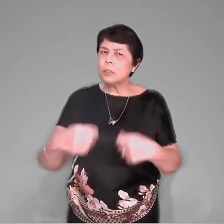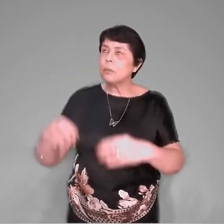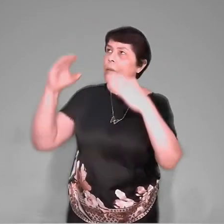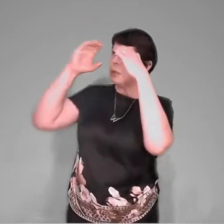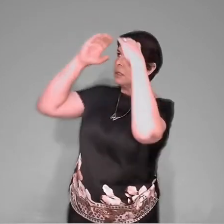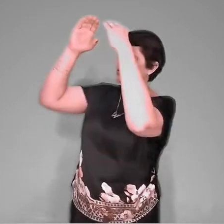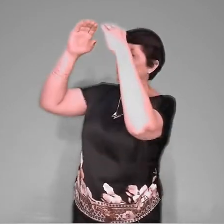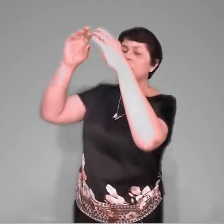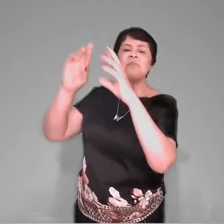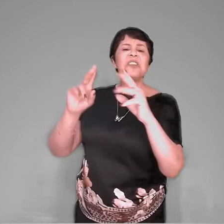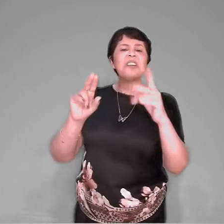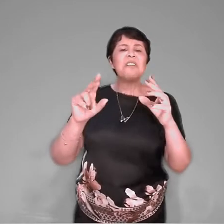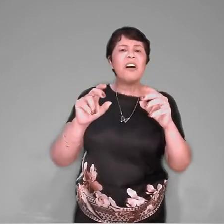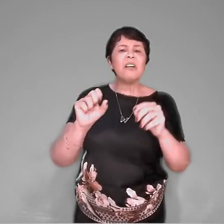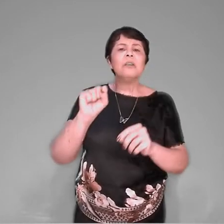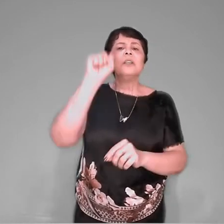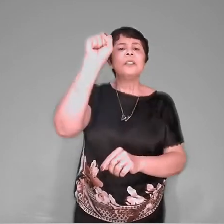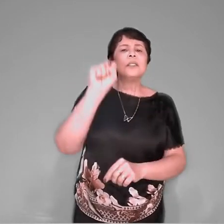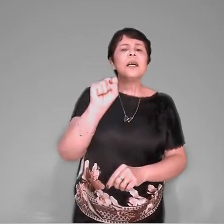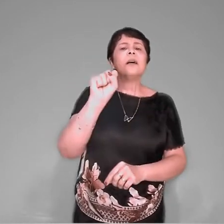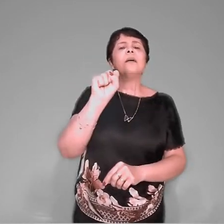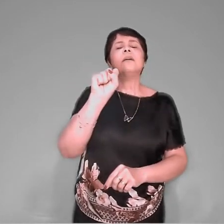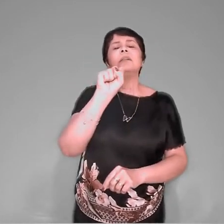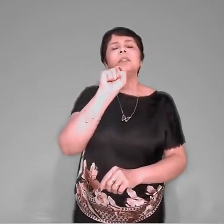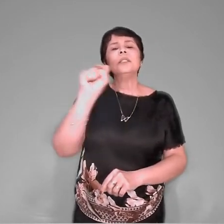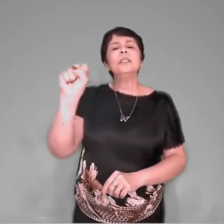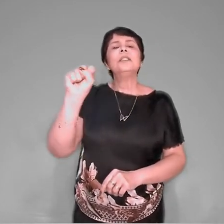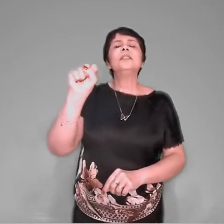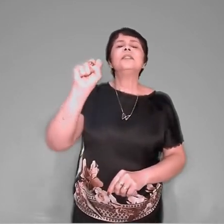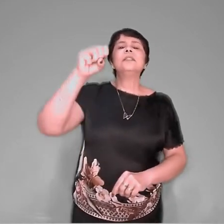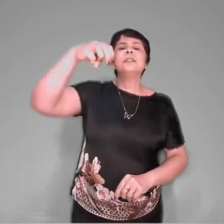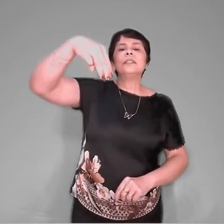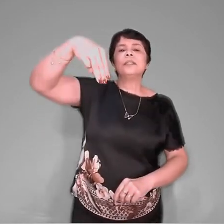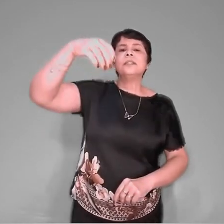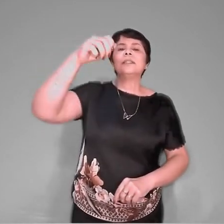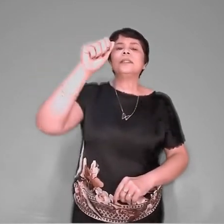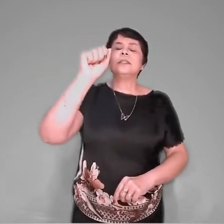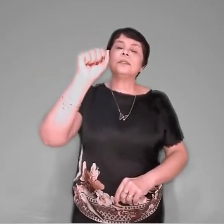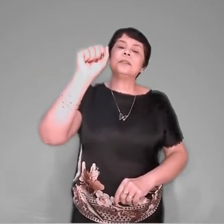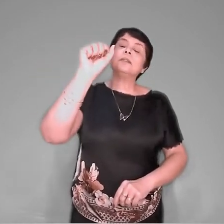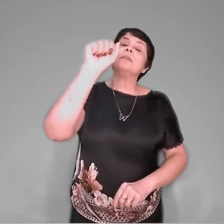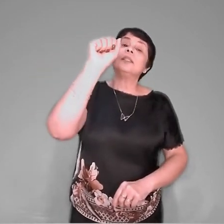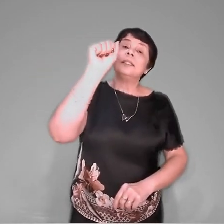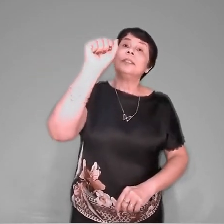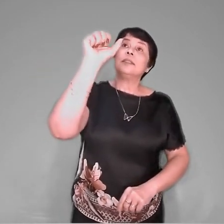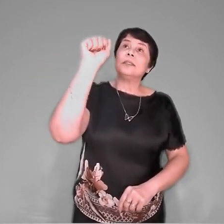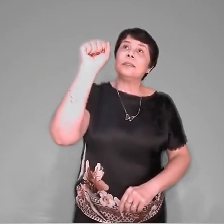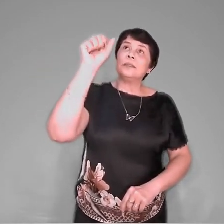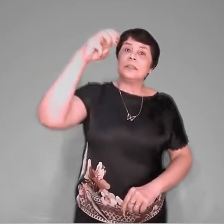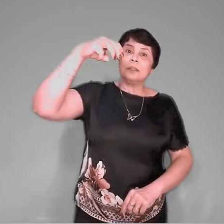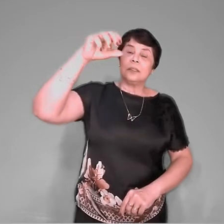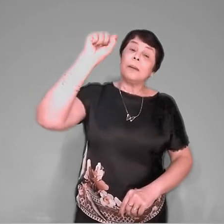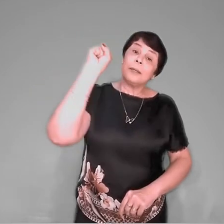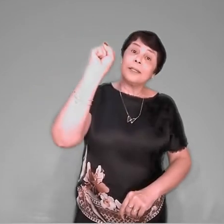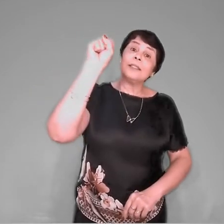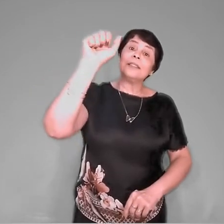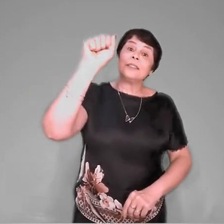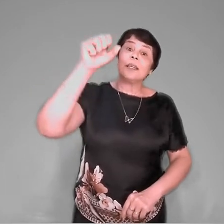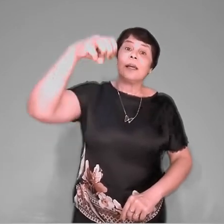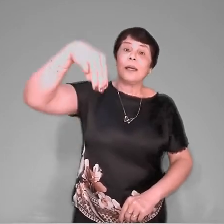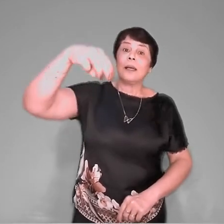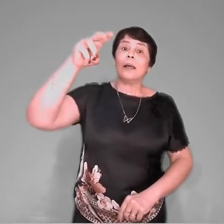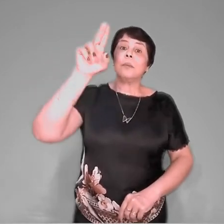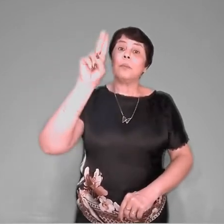Como Sansão foi dedicado ao Senhor. Assim também, cada um gentio, cada um judeu se une